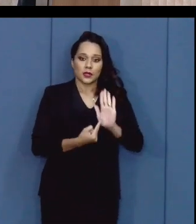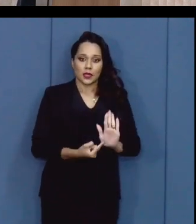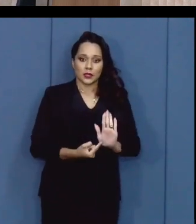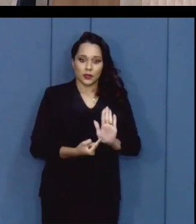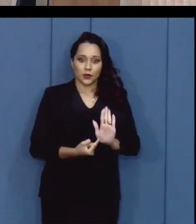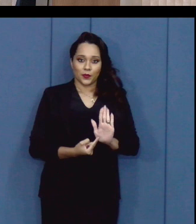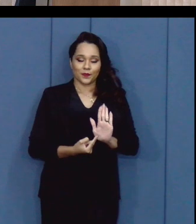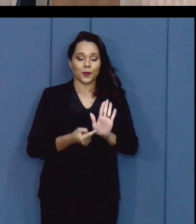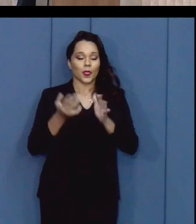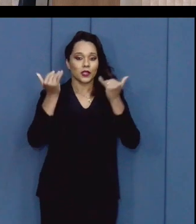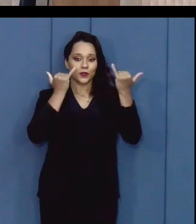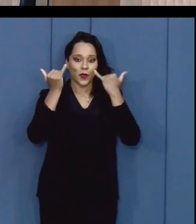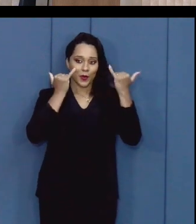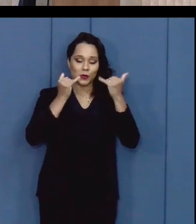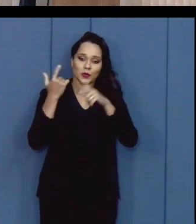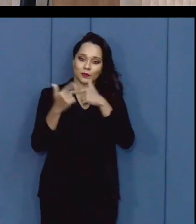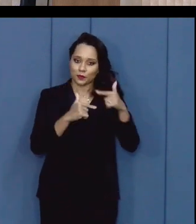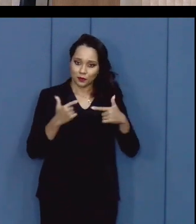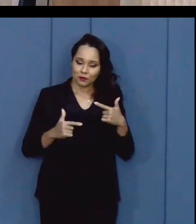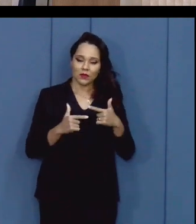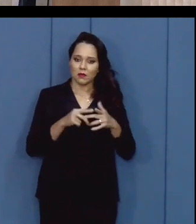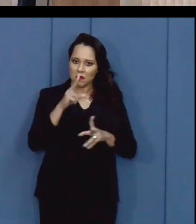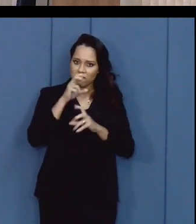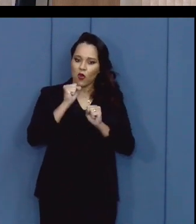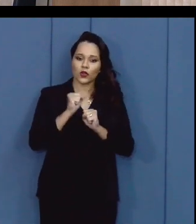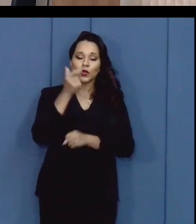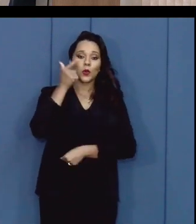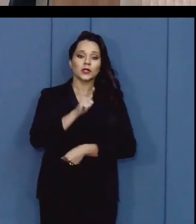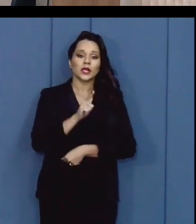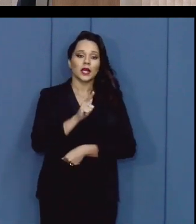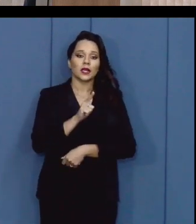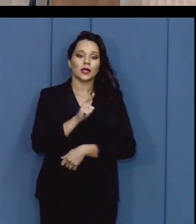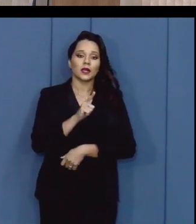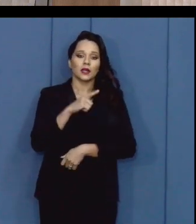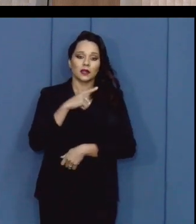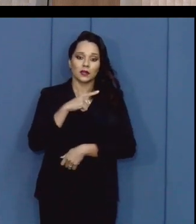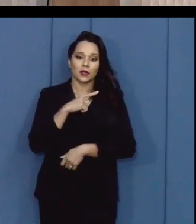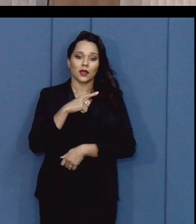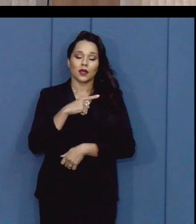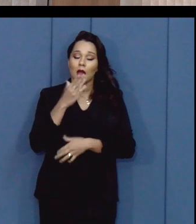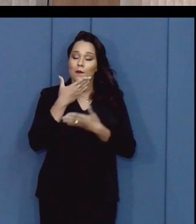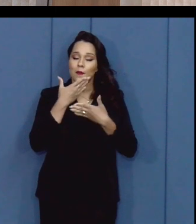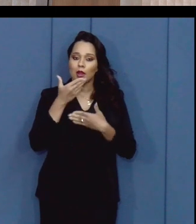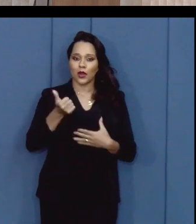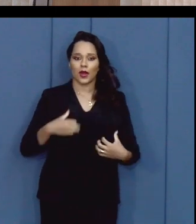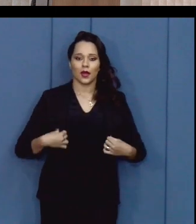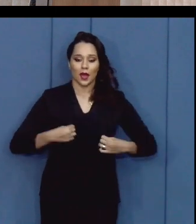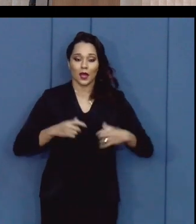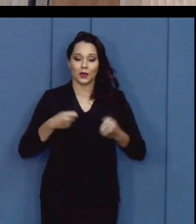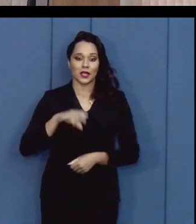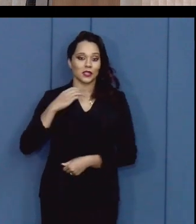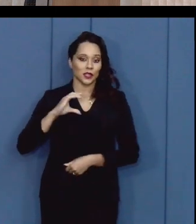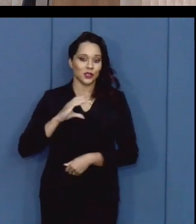apresentação de dados e trabalhos robustos que possam vir a, inclusive, melhorar a